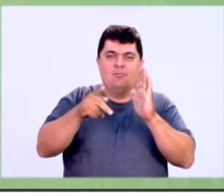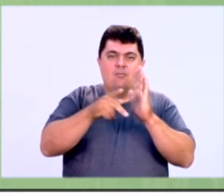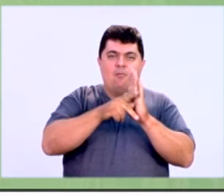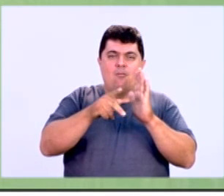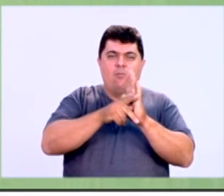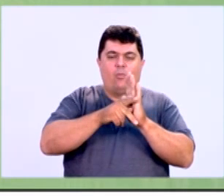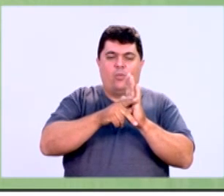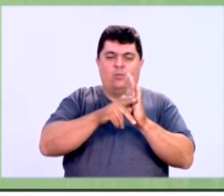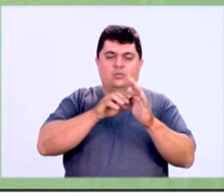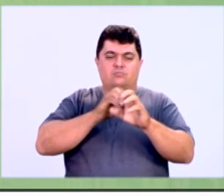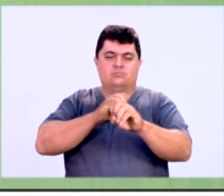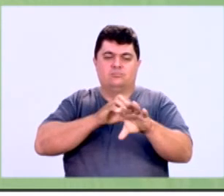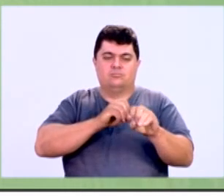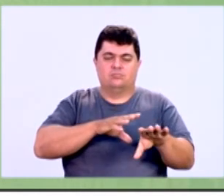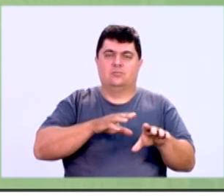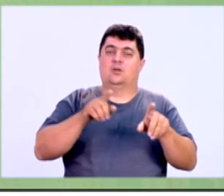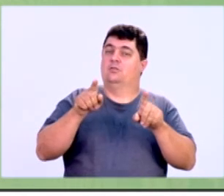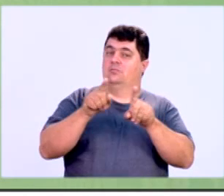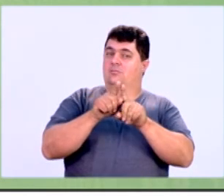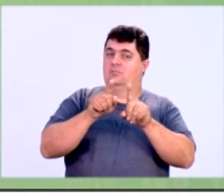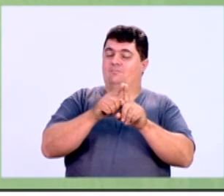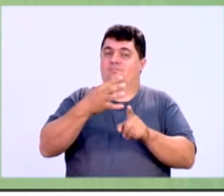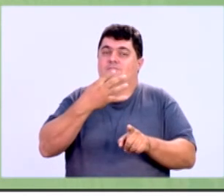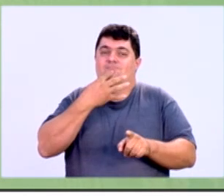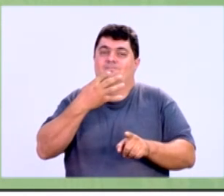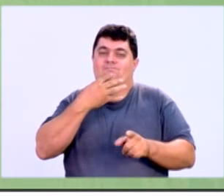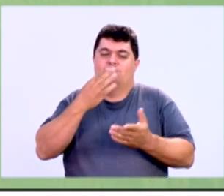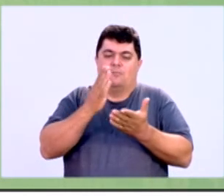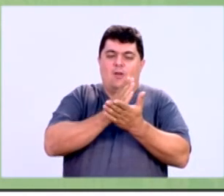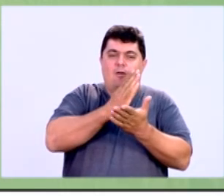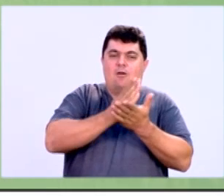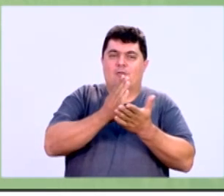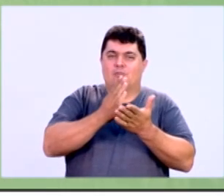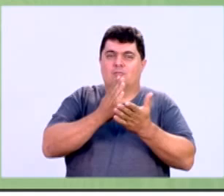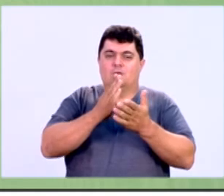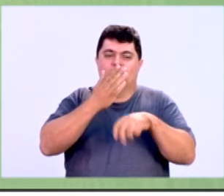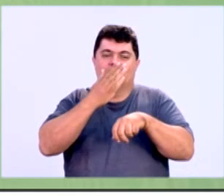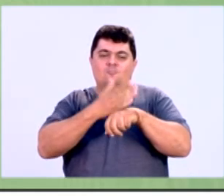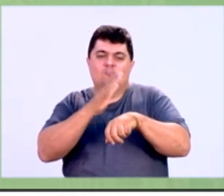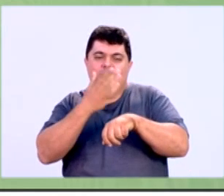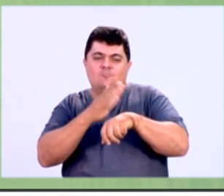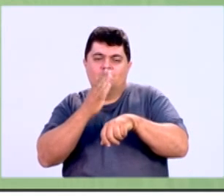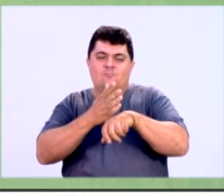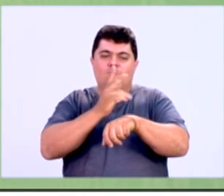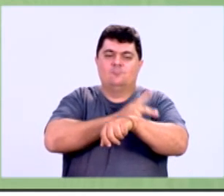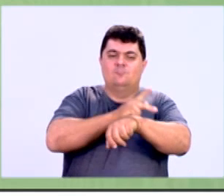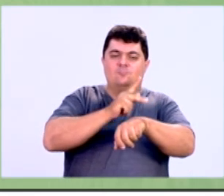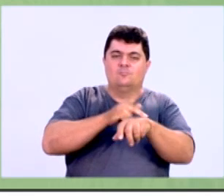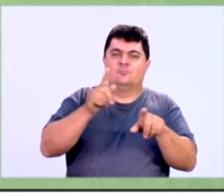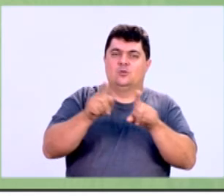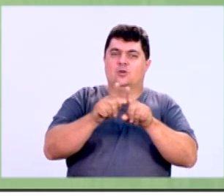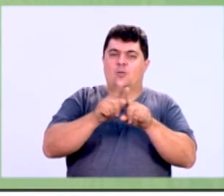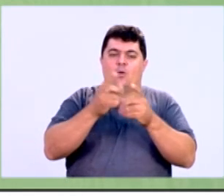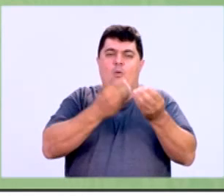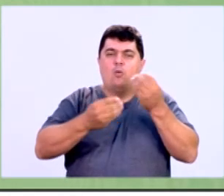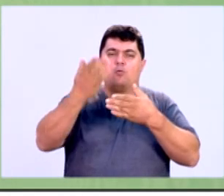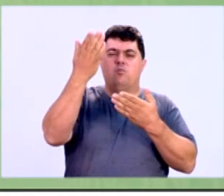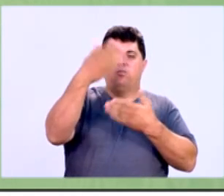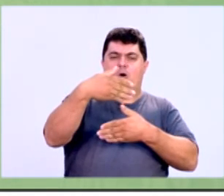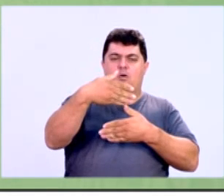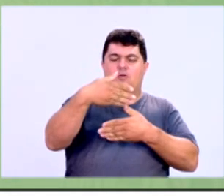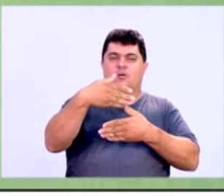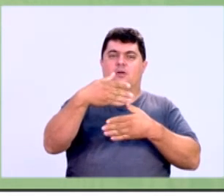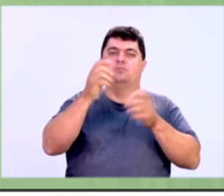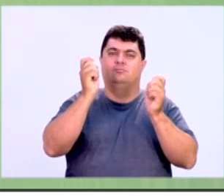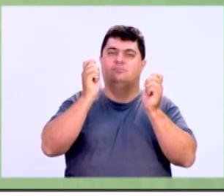jovens e adultos, bem como conhecer algumas práticas pedagógicas e formas de avaliação que podem